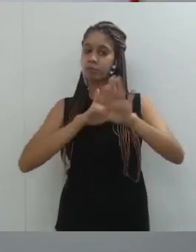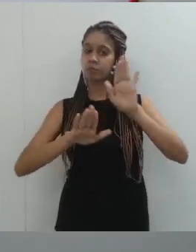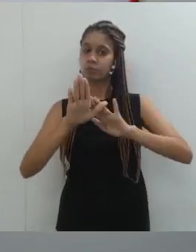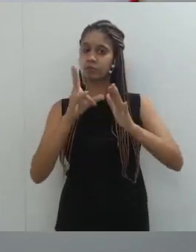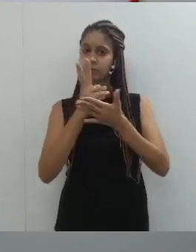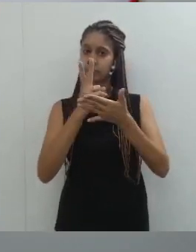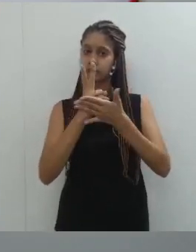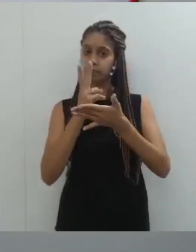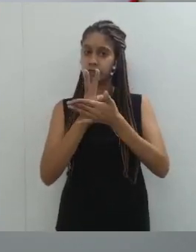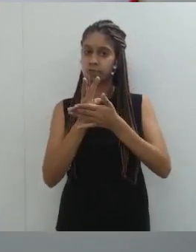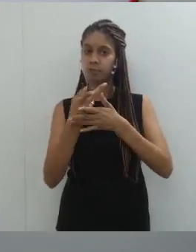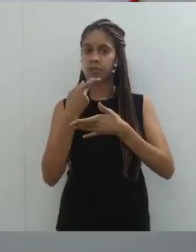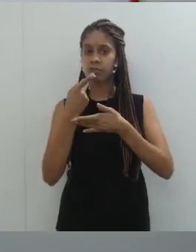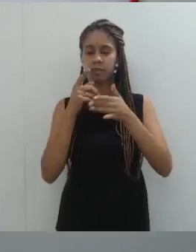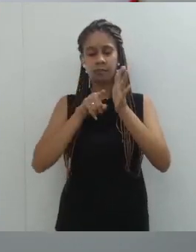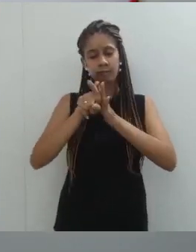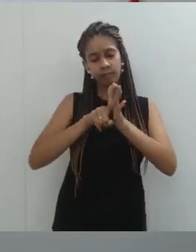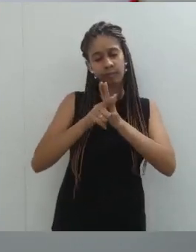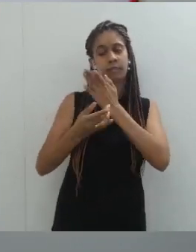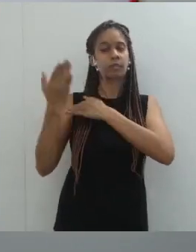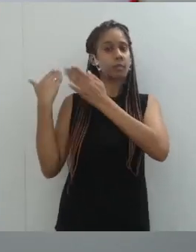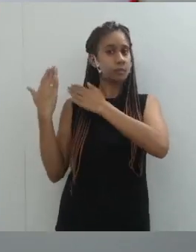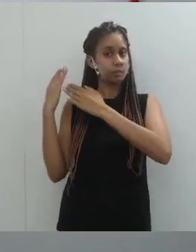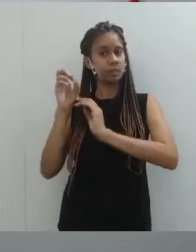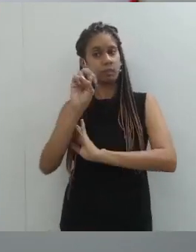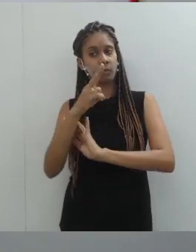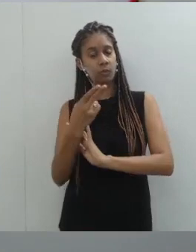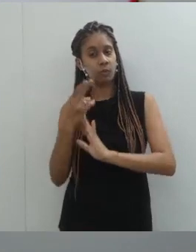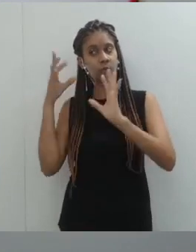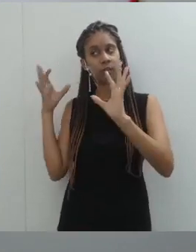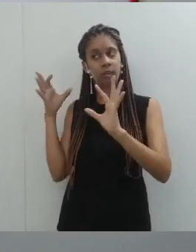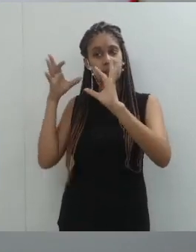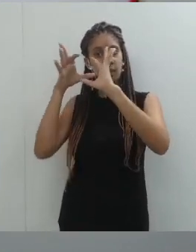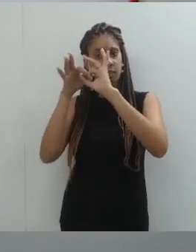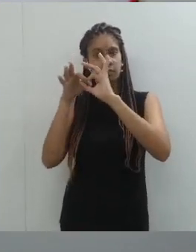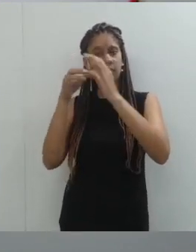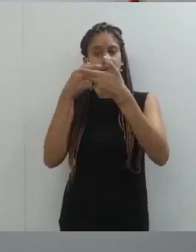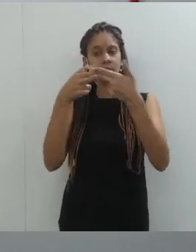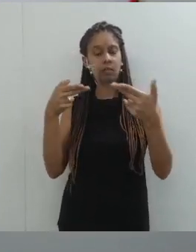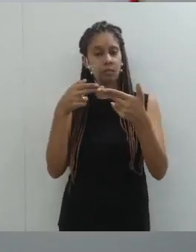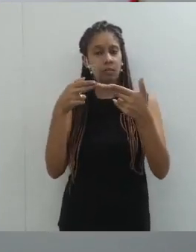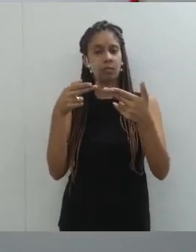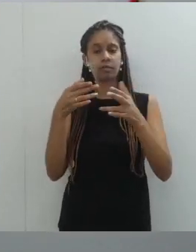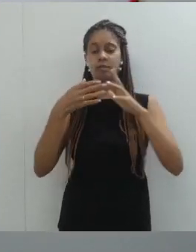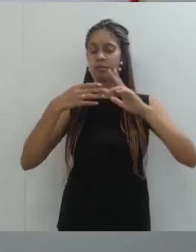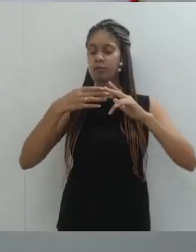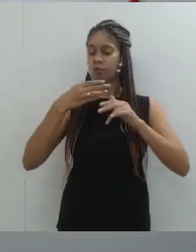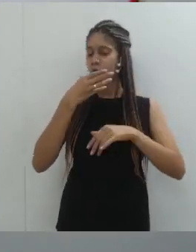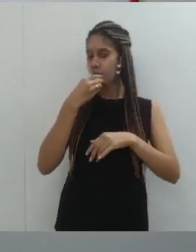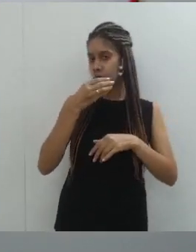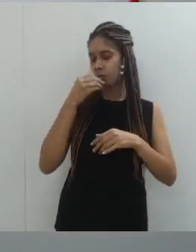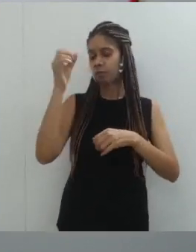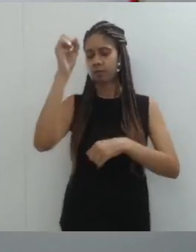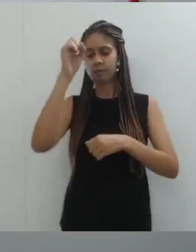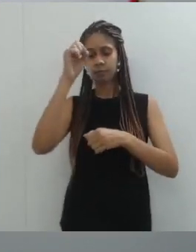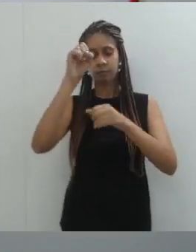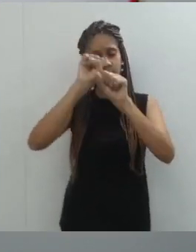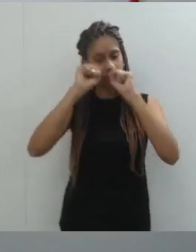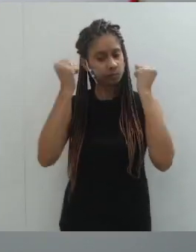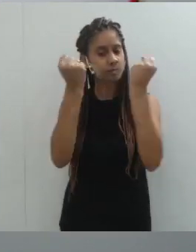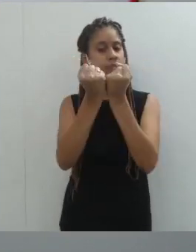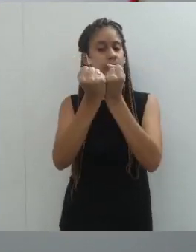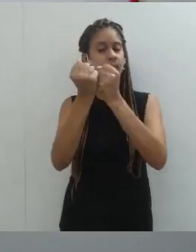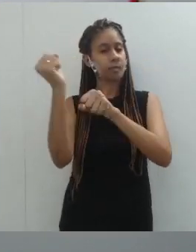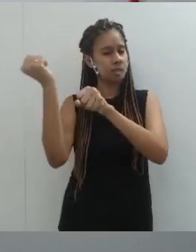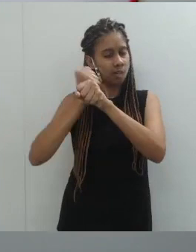que se tratar de investigação do passado ou associar a questões ligadas ao homem, à sociedade e ao tempo, ela